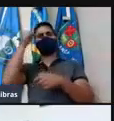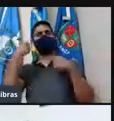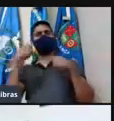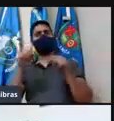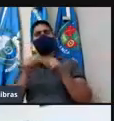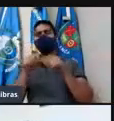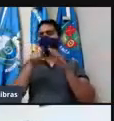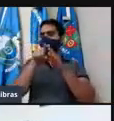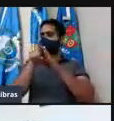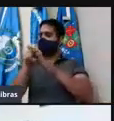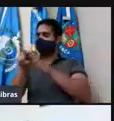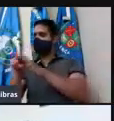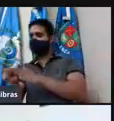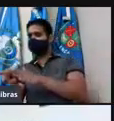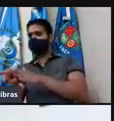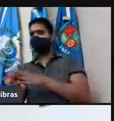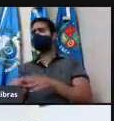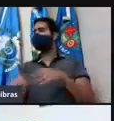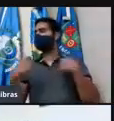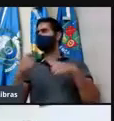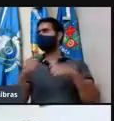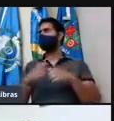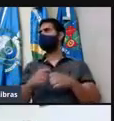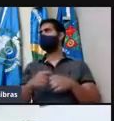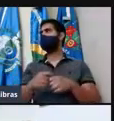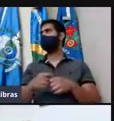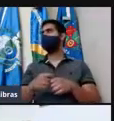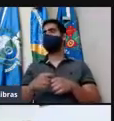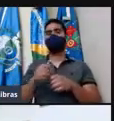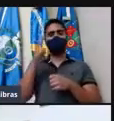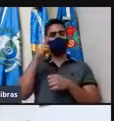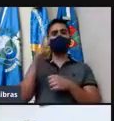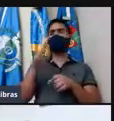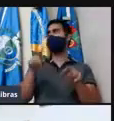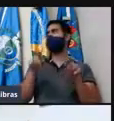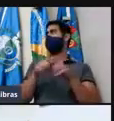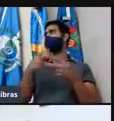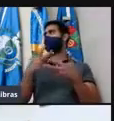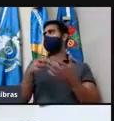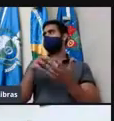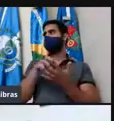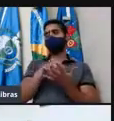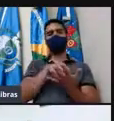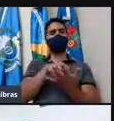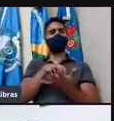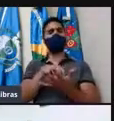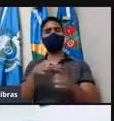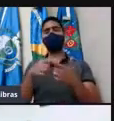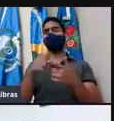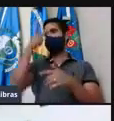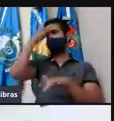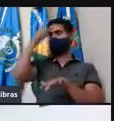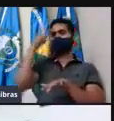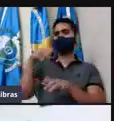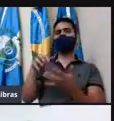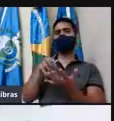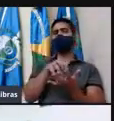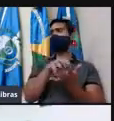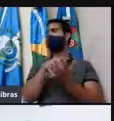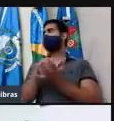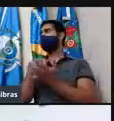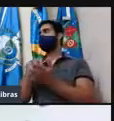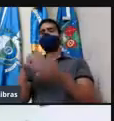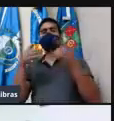fazer uma fiscalização, um acompanhamento do turismo, porque o turista lá ele está rodando